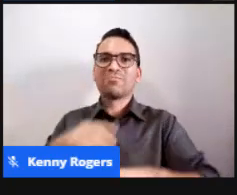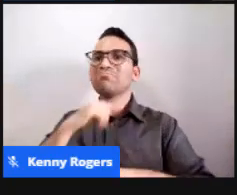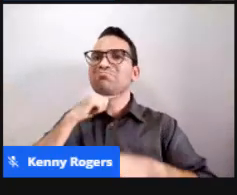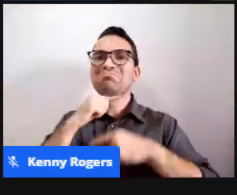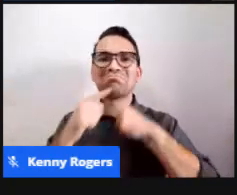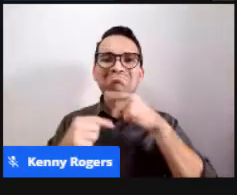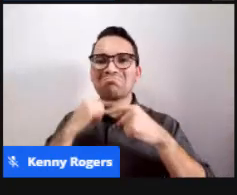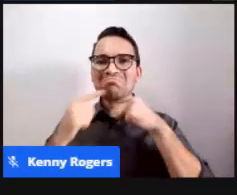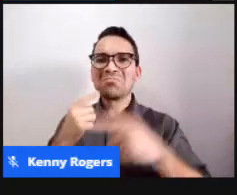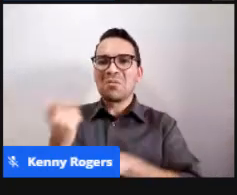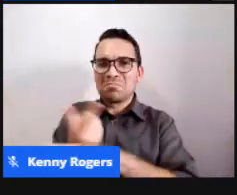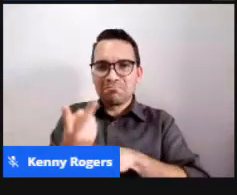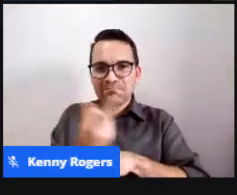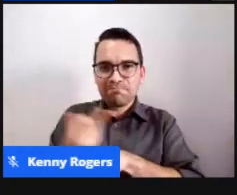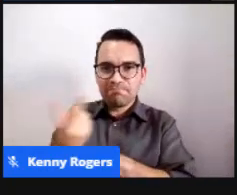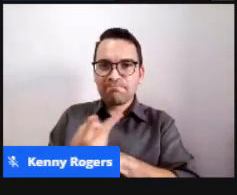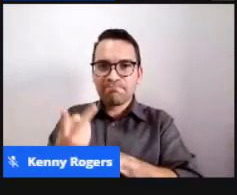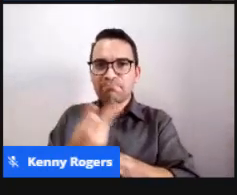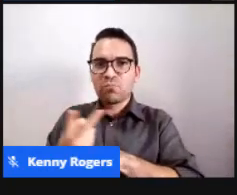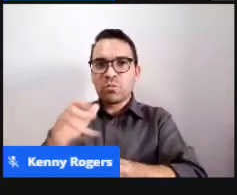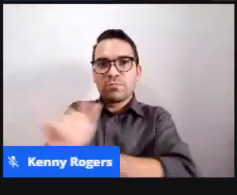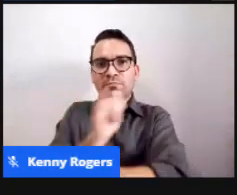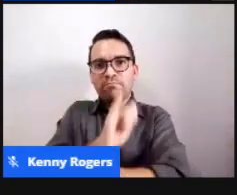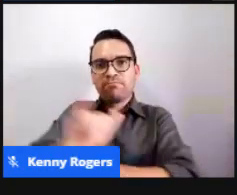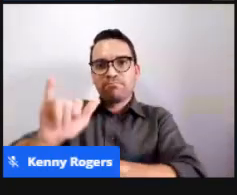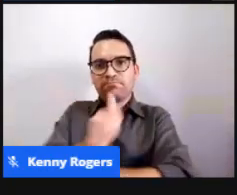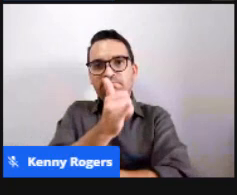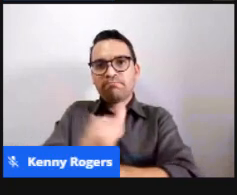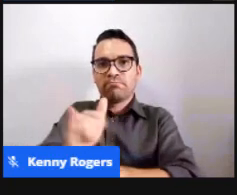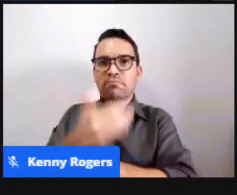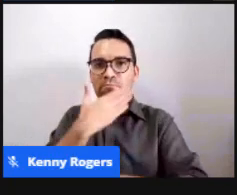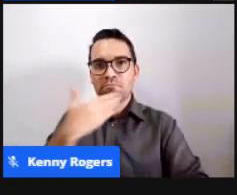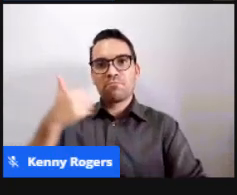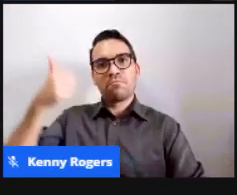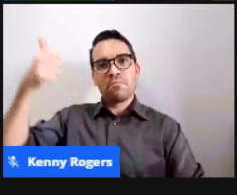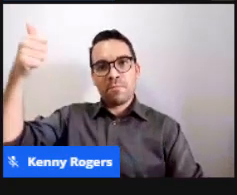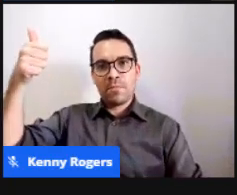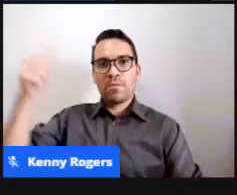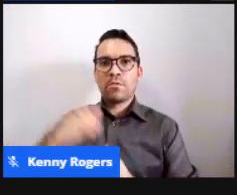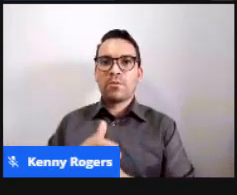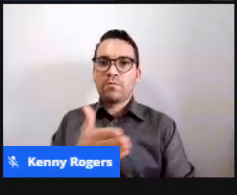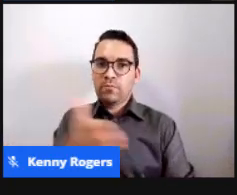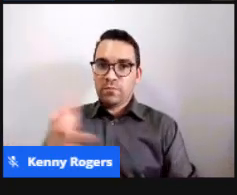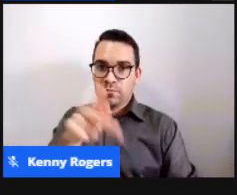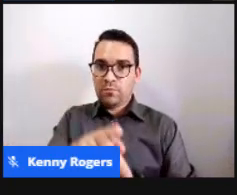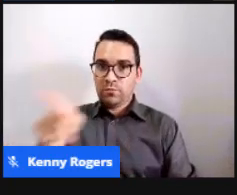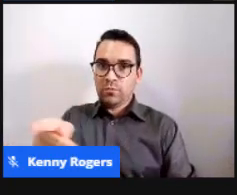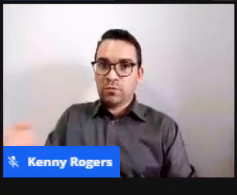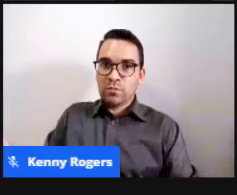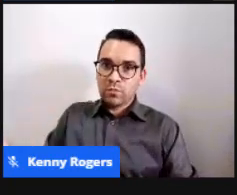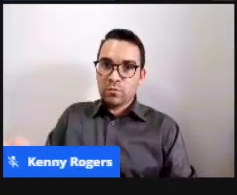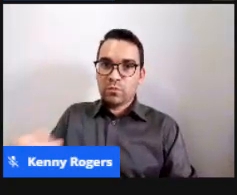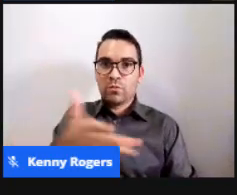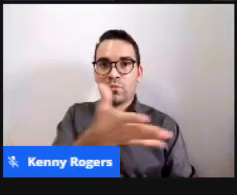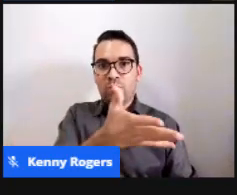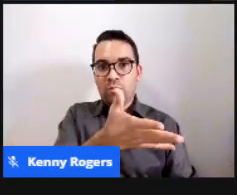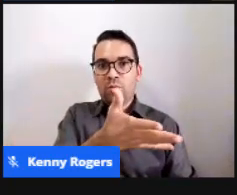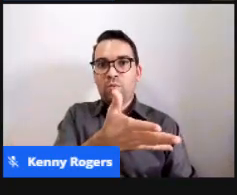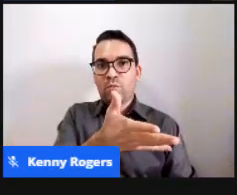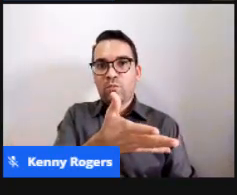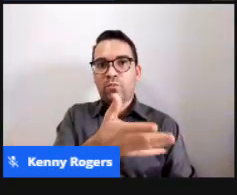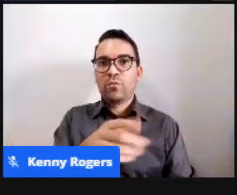gente se relaciona com vocês desde sempre, tá bom? Então, aos professores novos, talvez vocês não